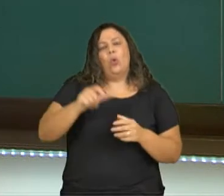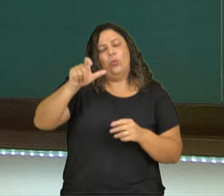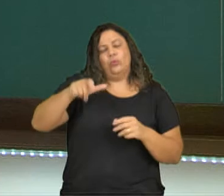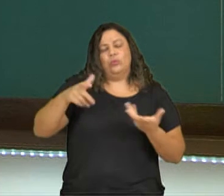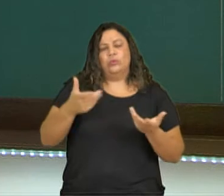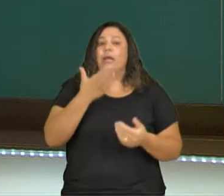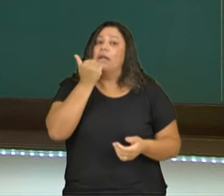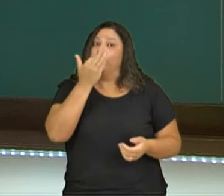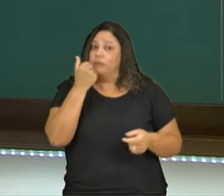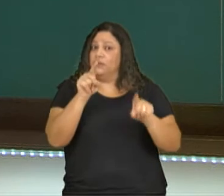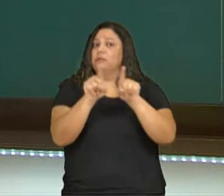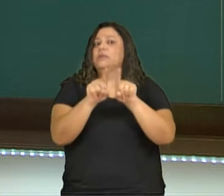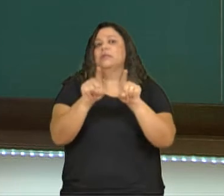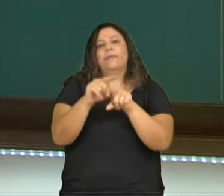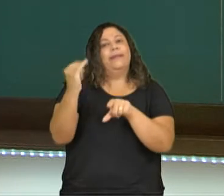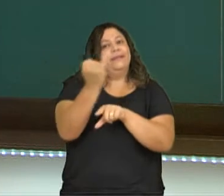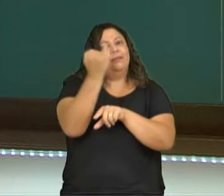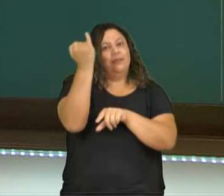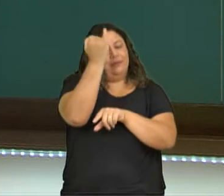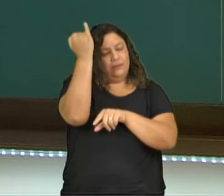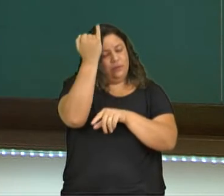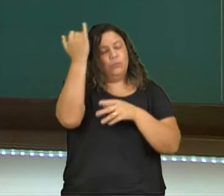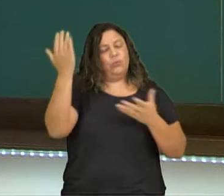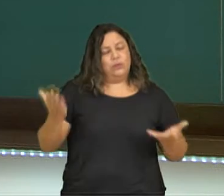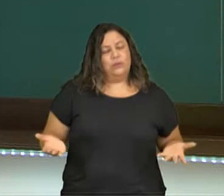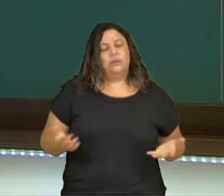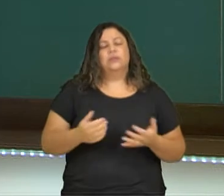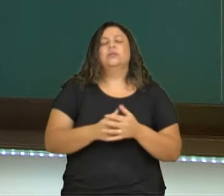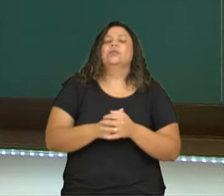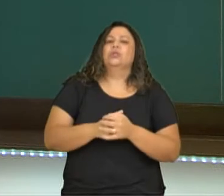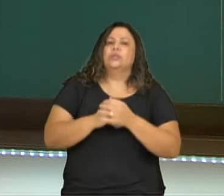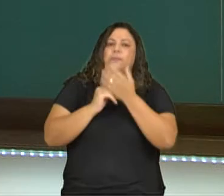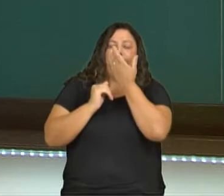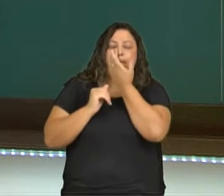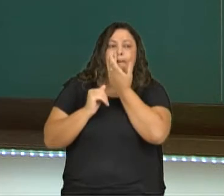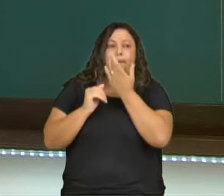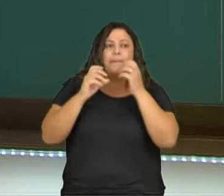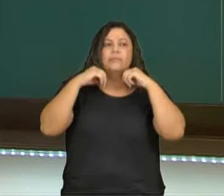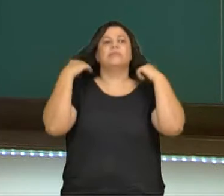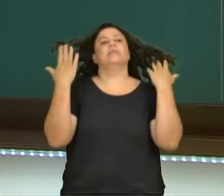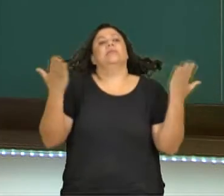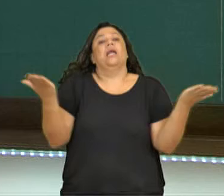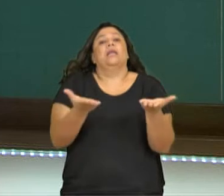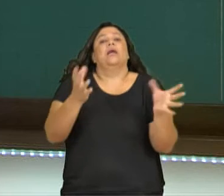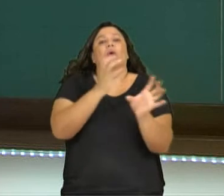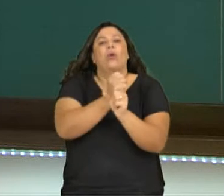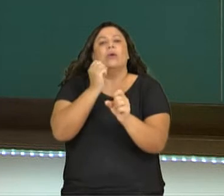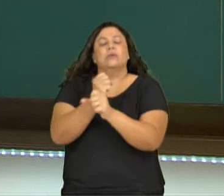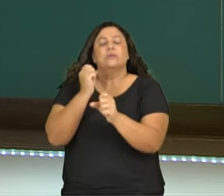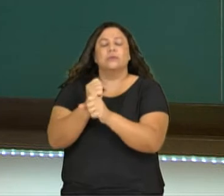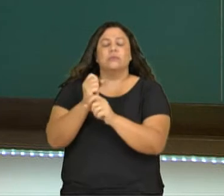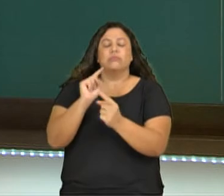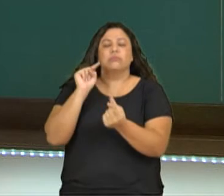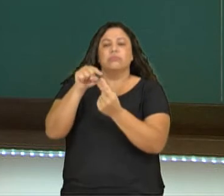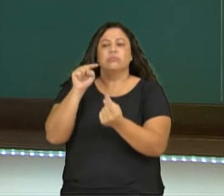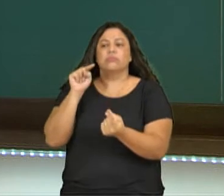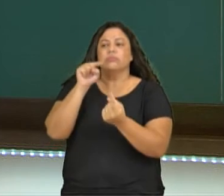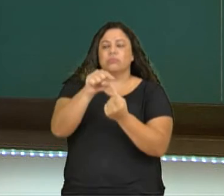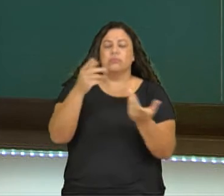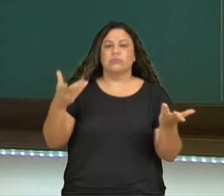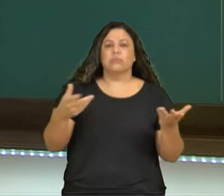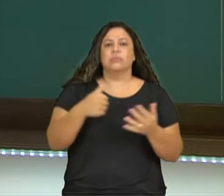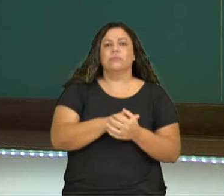indústria alimentícia também. Precisa tomar bastante cuidado quando a gente fala em pureza. Então, o cálculo e a determinação de pureza de